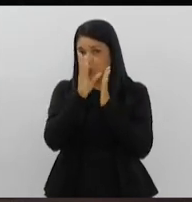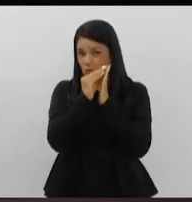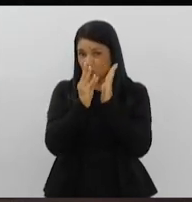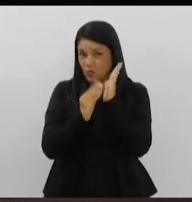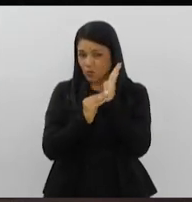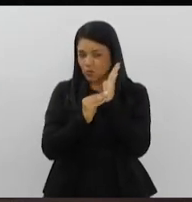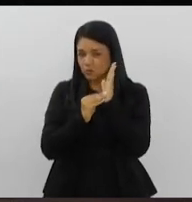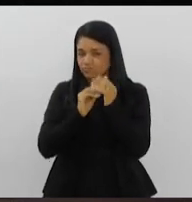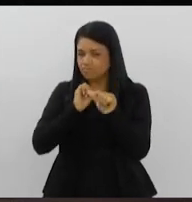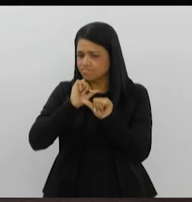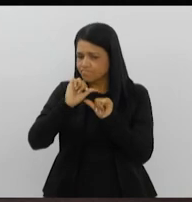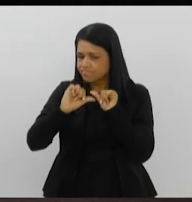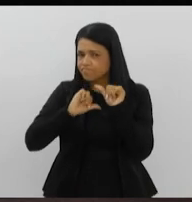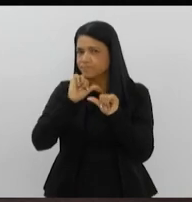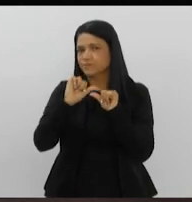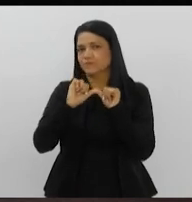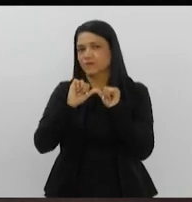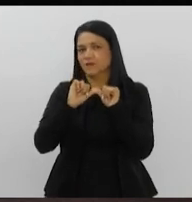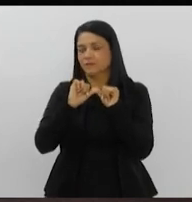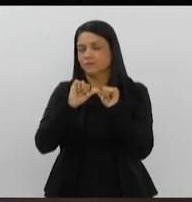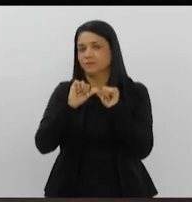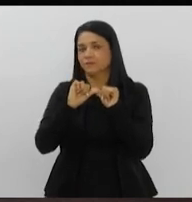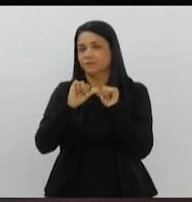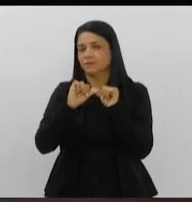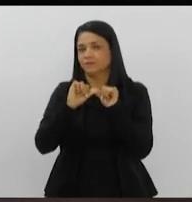manipulado. O deputado aqui também define.